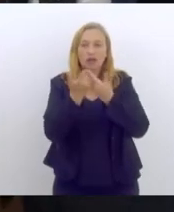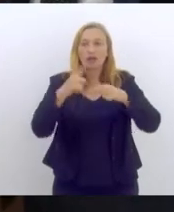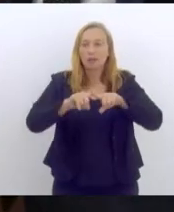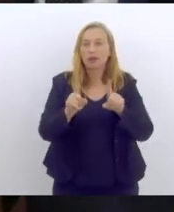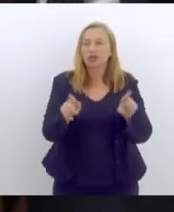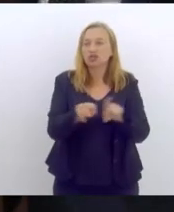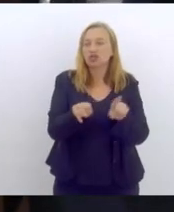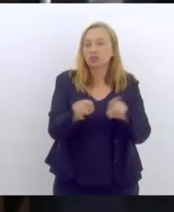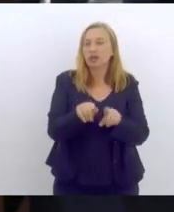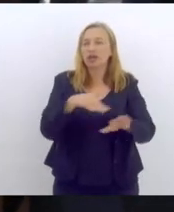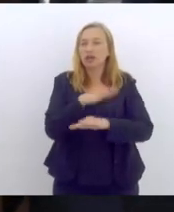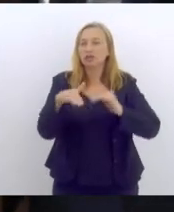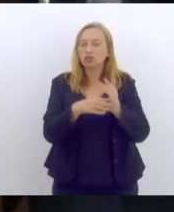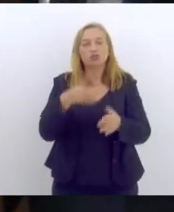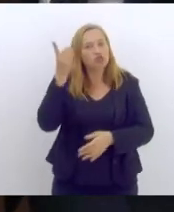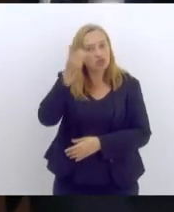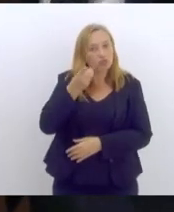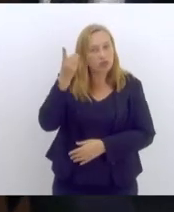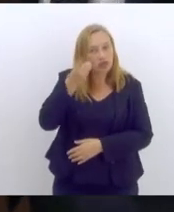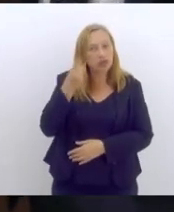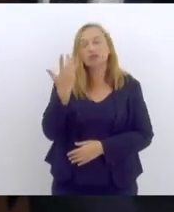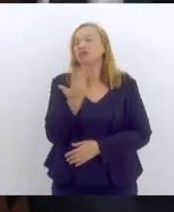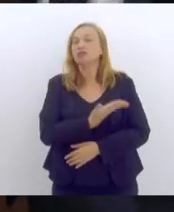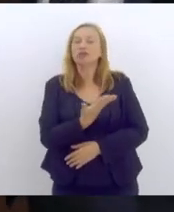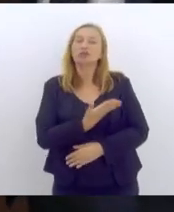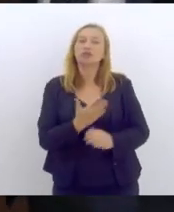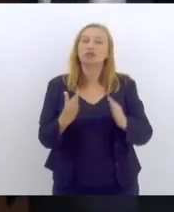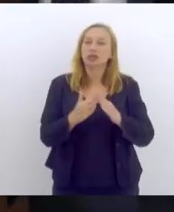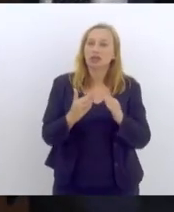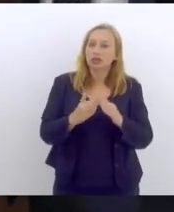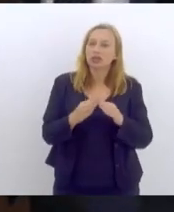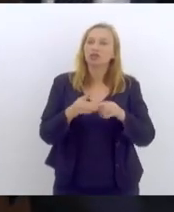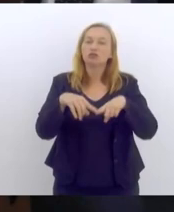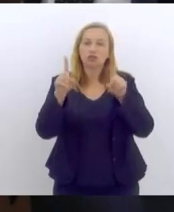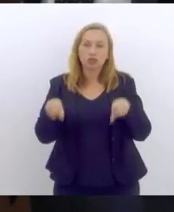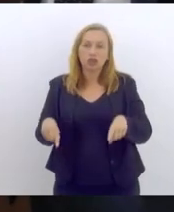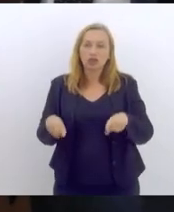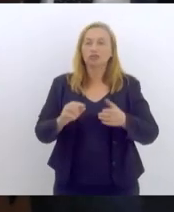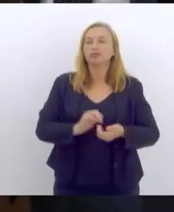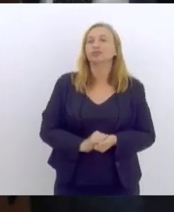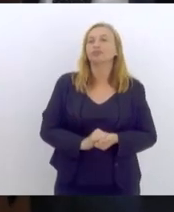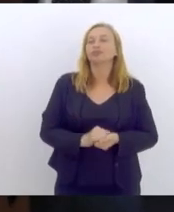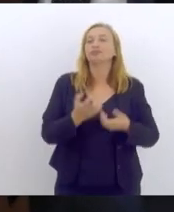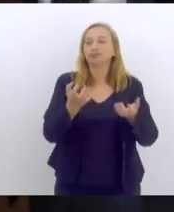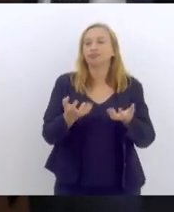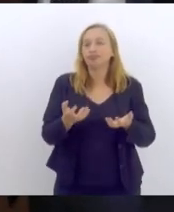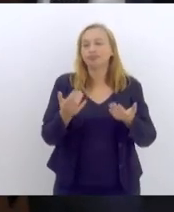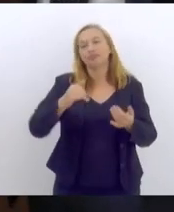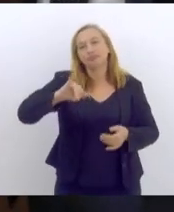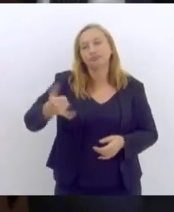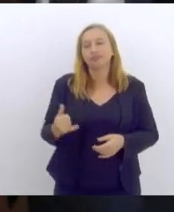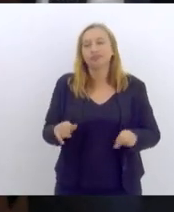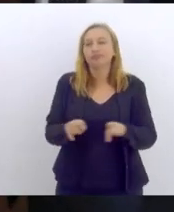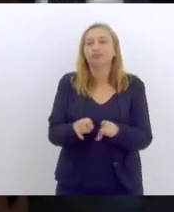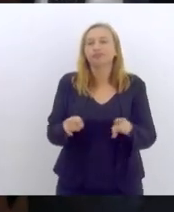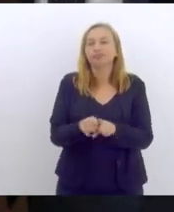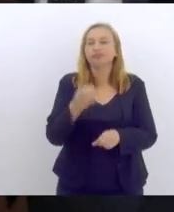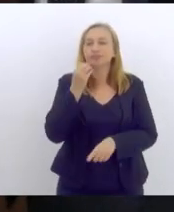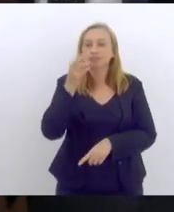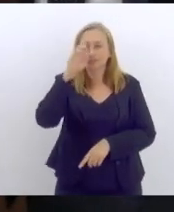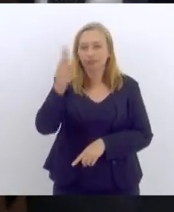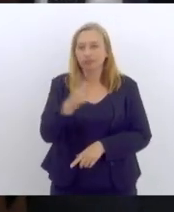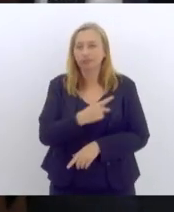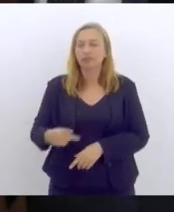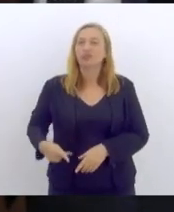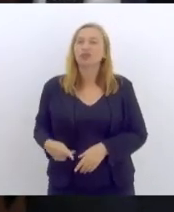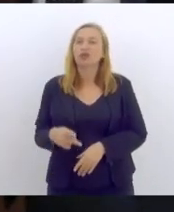abençoe também a todos os deputados, a todos os colegas dessa casa, a todos os funcionários. Quero aproveitar também a oportunidade, presidente, para pedir o